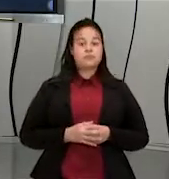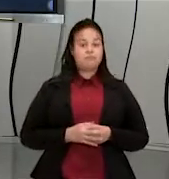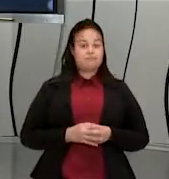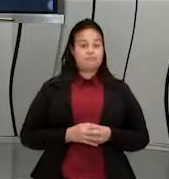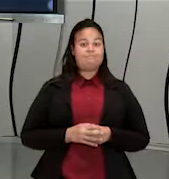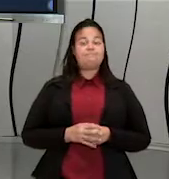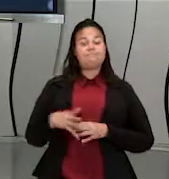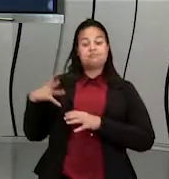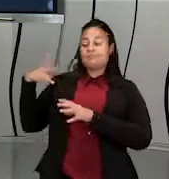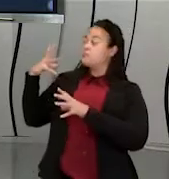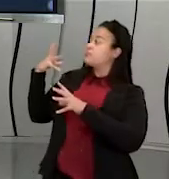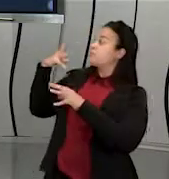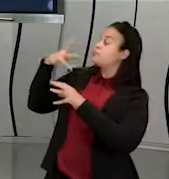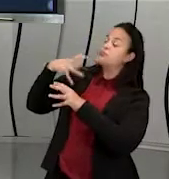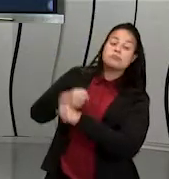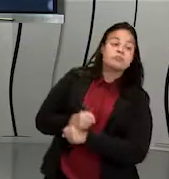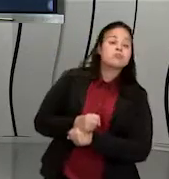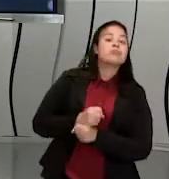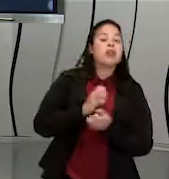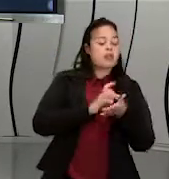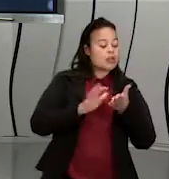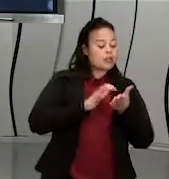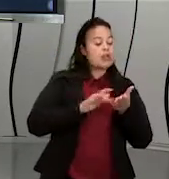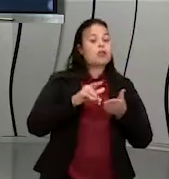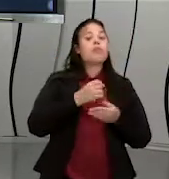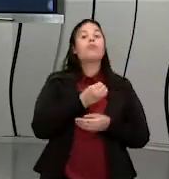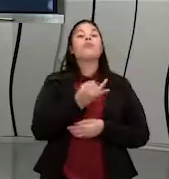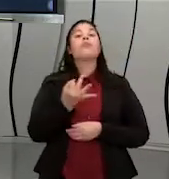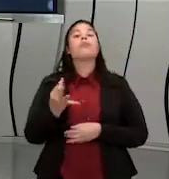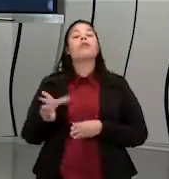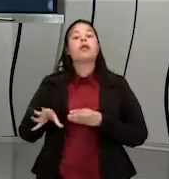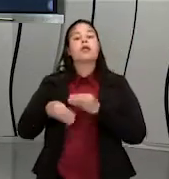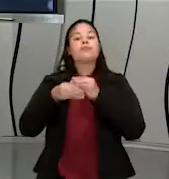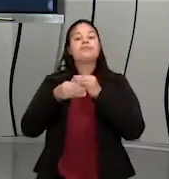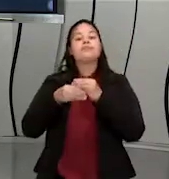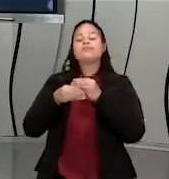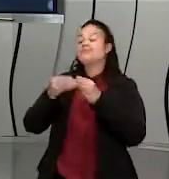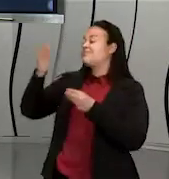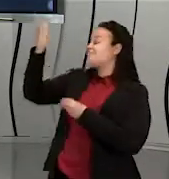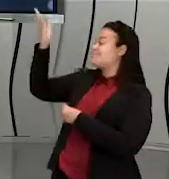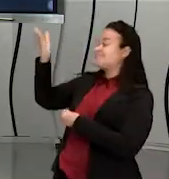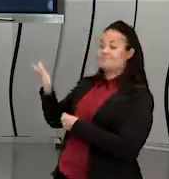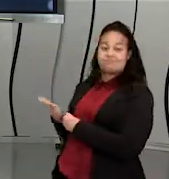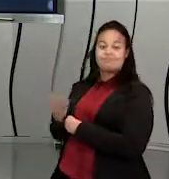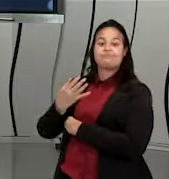essa conta toda, mas na calculadora vai se resumir a isso aqui, não é? A